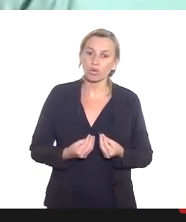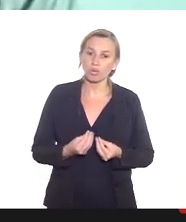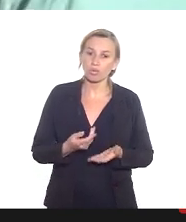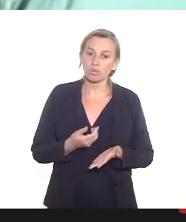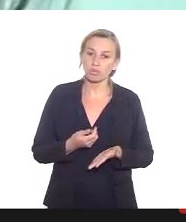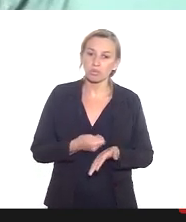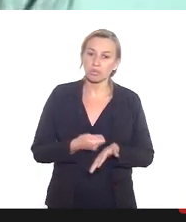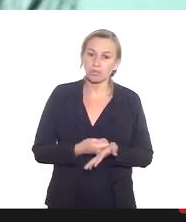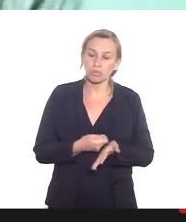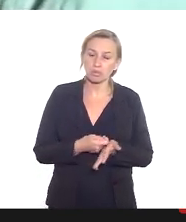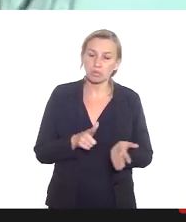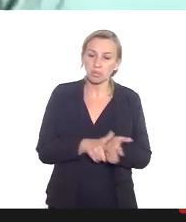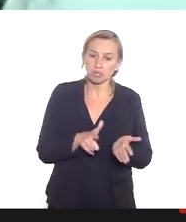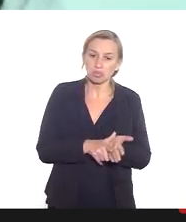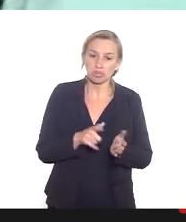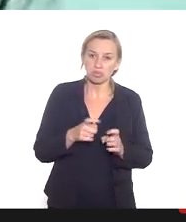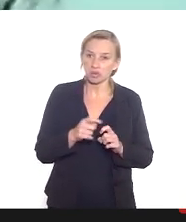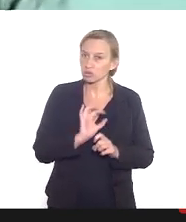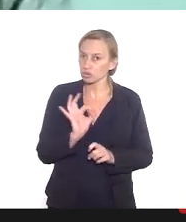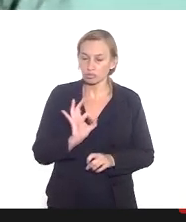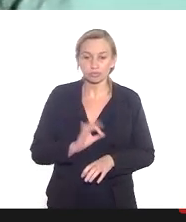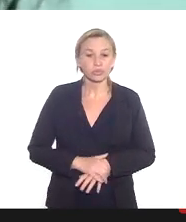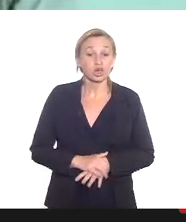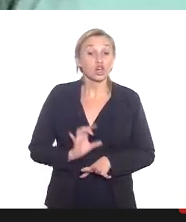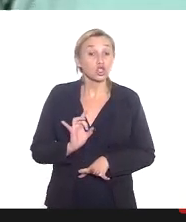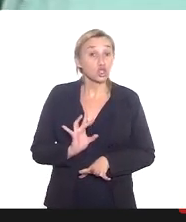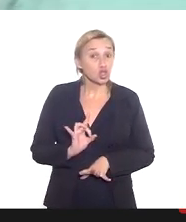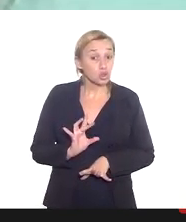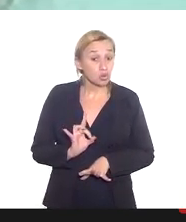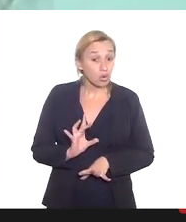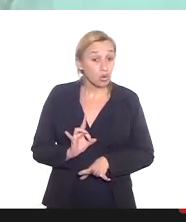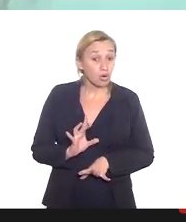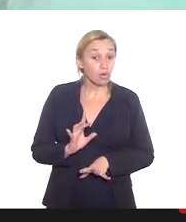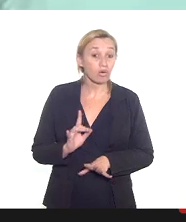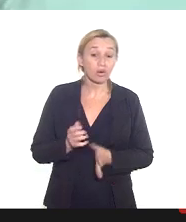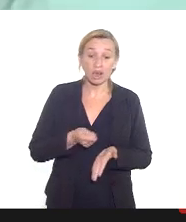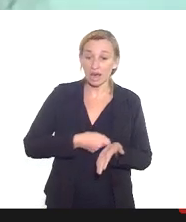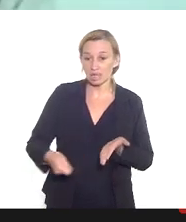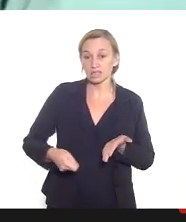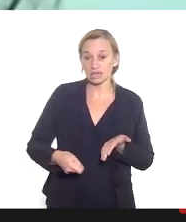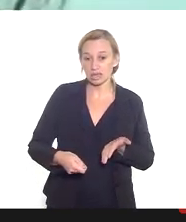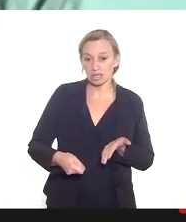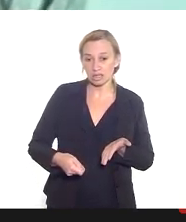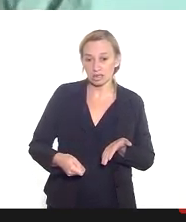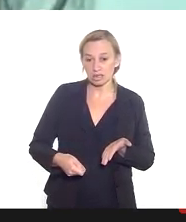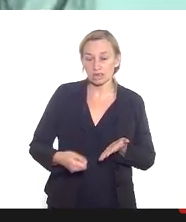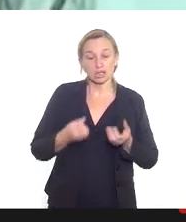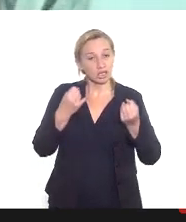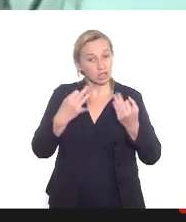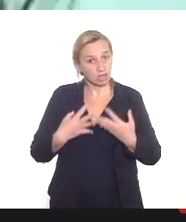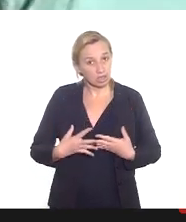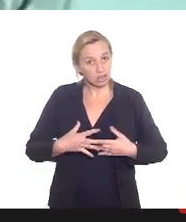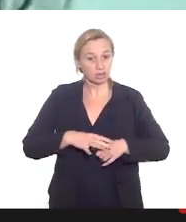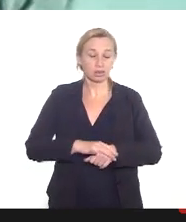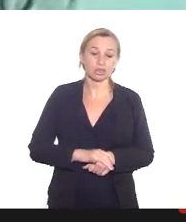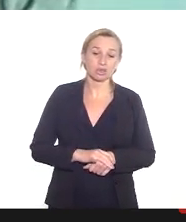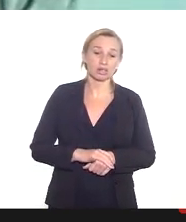exigência de atestado médico então ela só parar uma assinatura de termo de esclarecimento